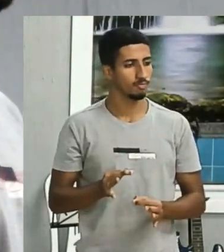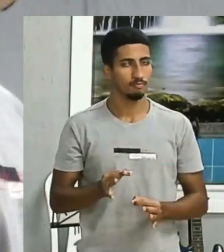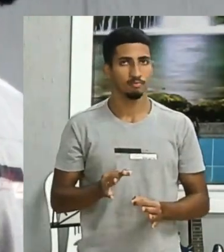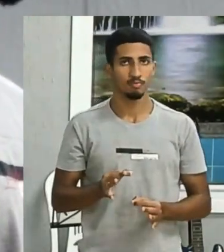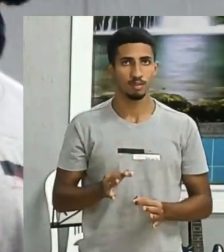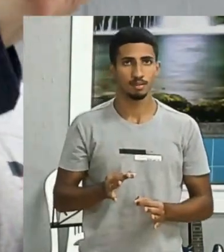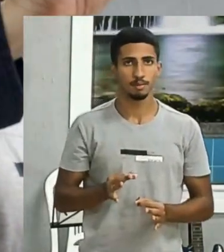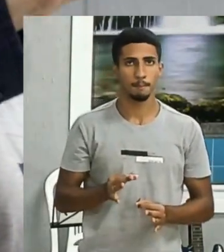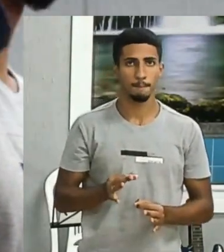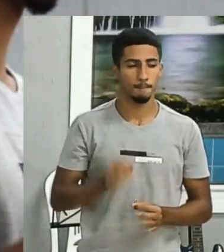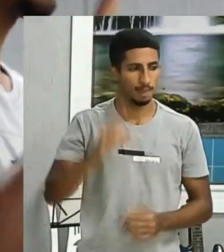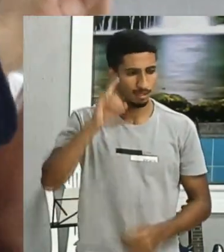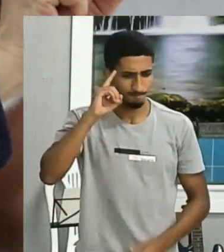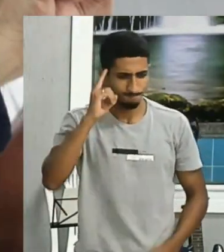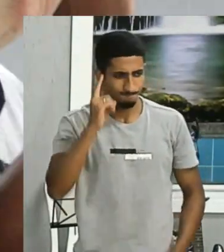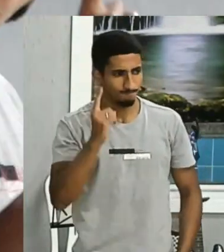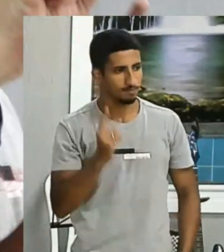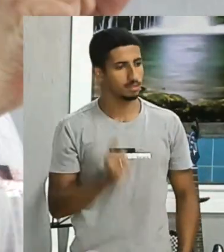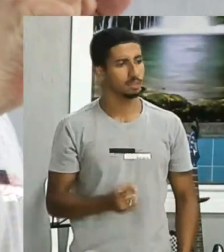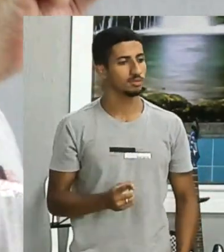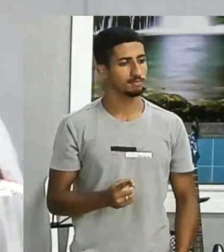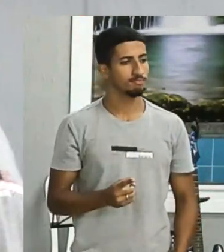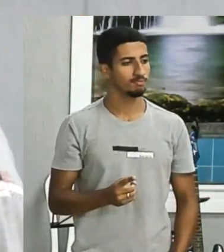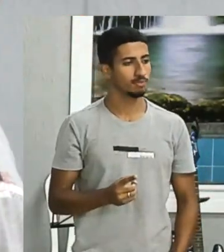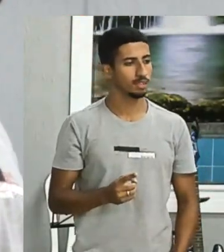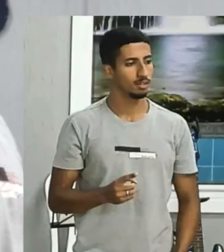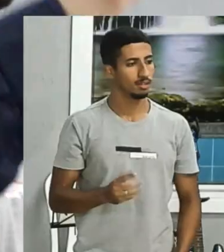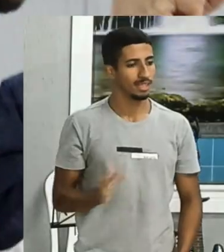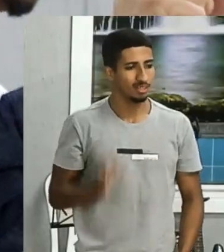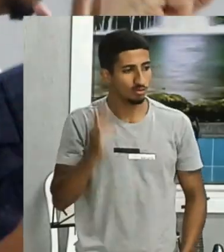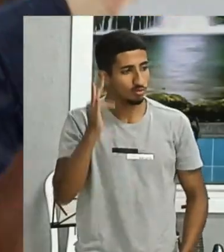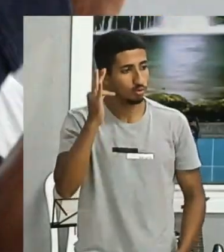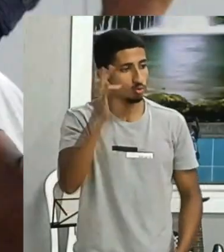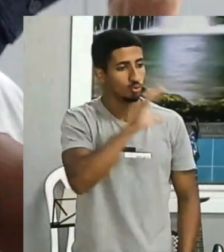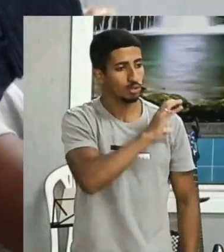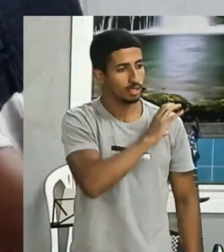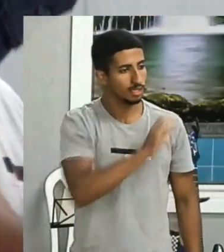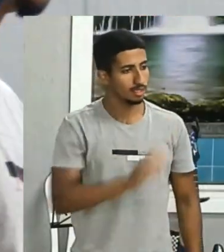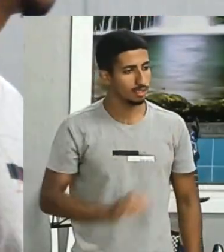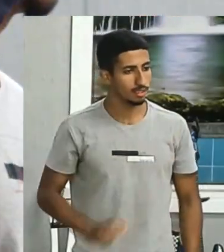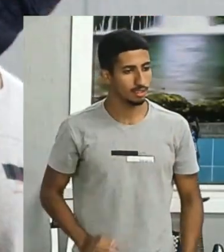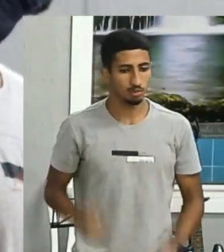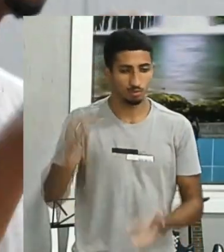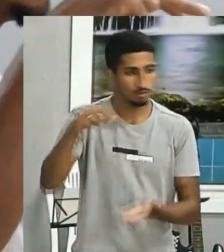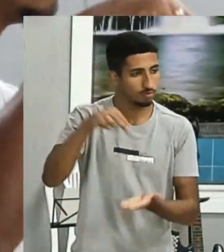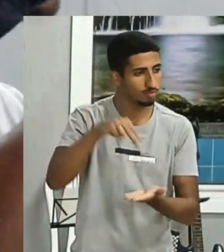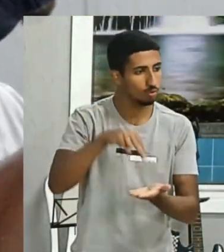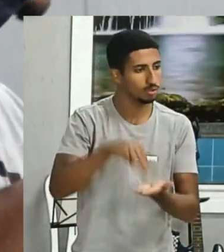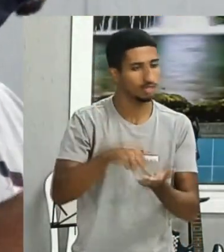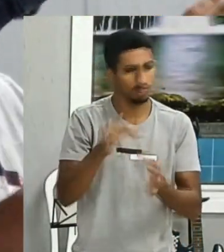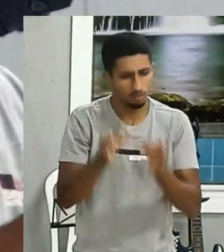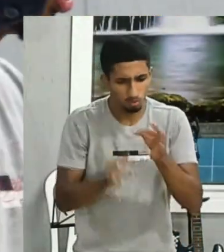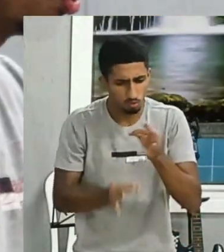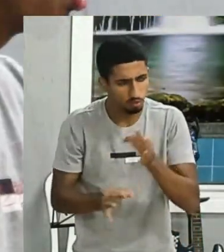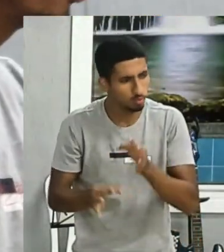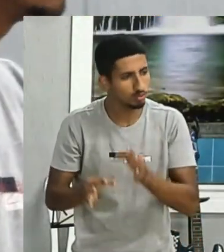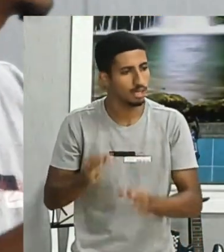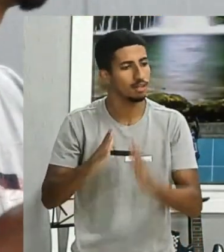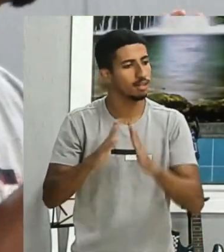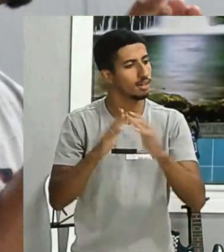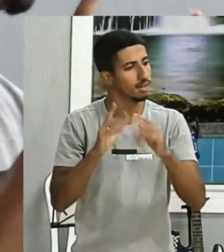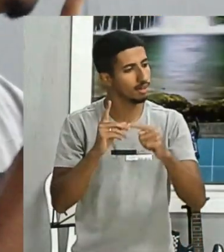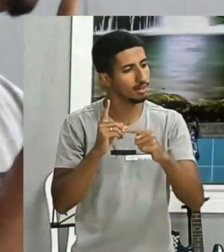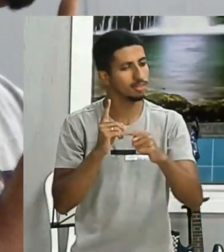Deus vai julgar a igreja. Ou melhor, Cristo vai julgar a igreja.